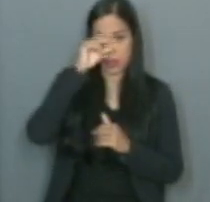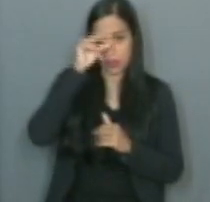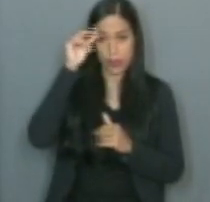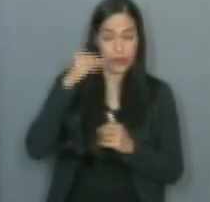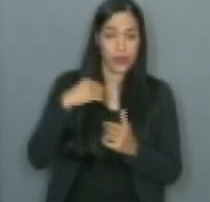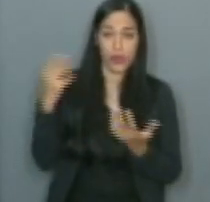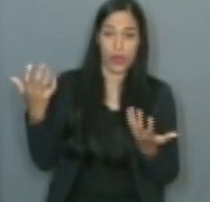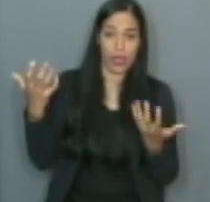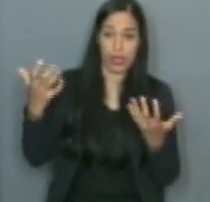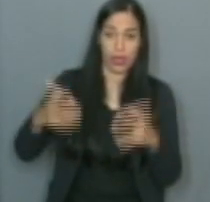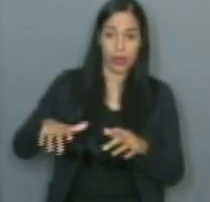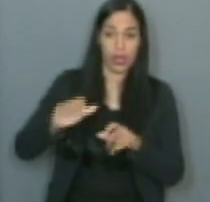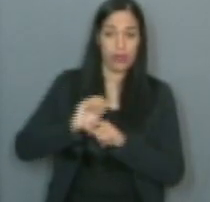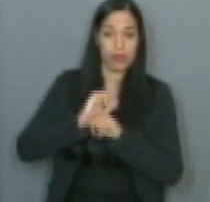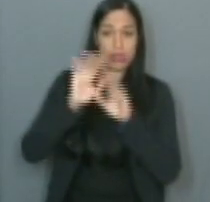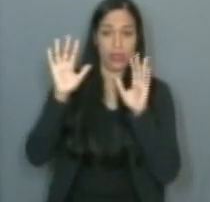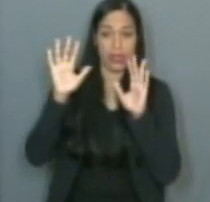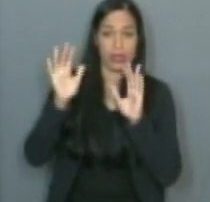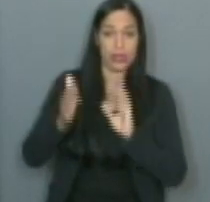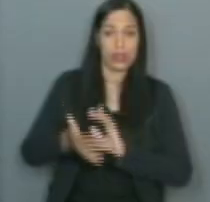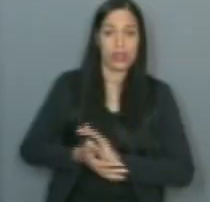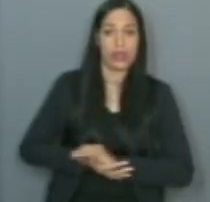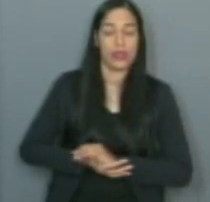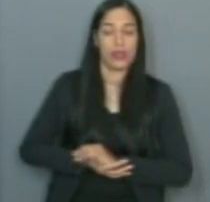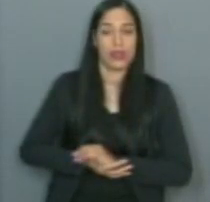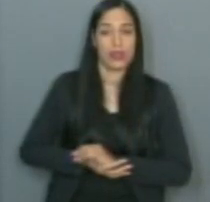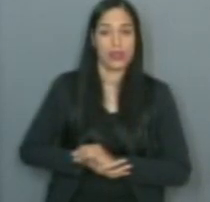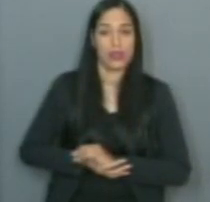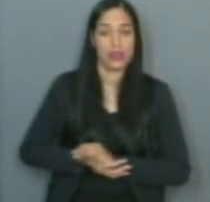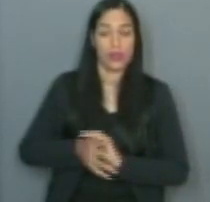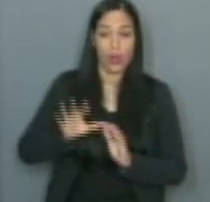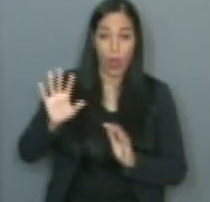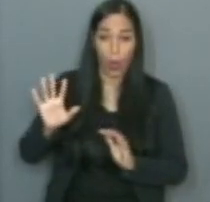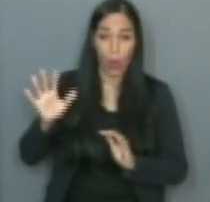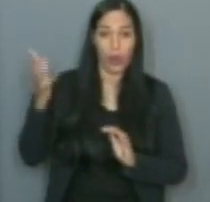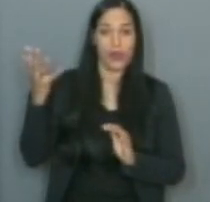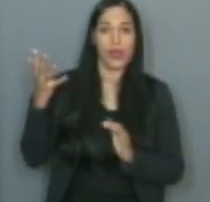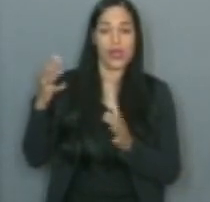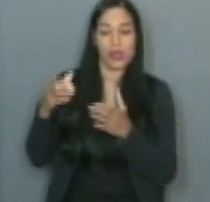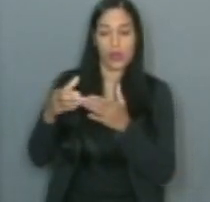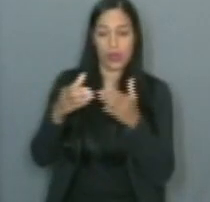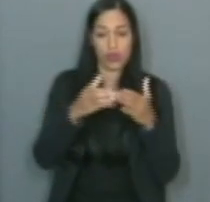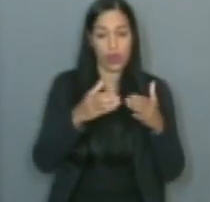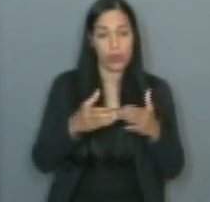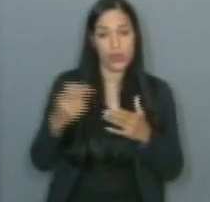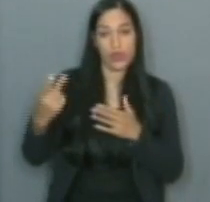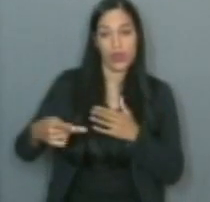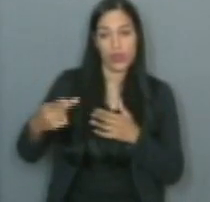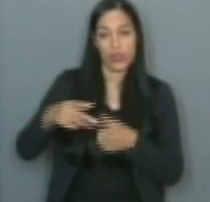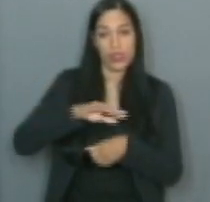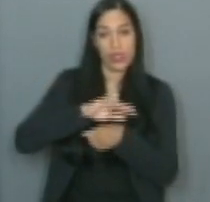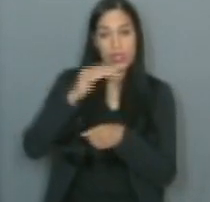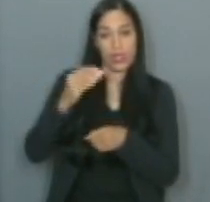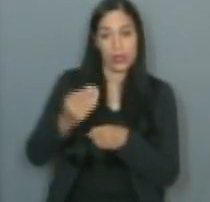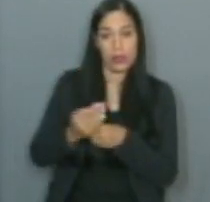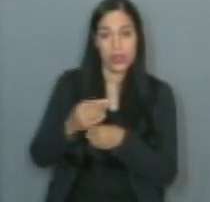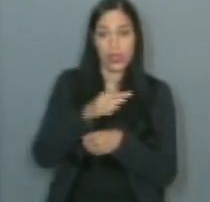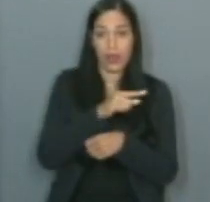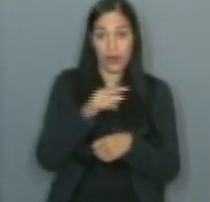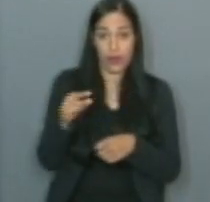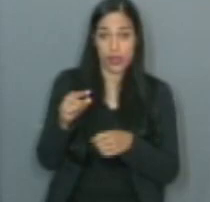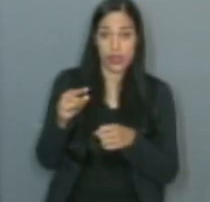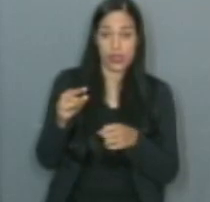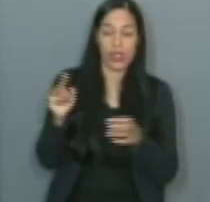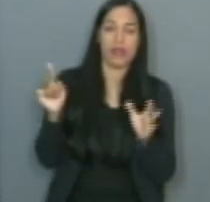quer transparência? E isso acontece com o aval das comissões dessa casa? Você que está em casa,